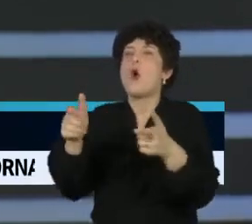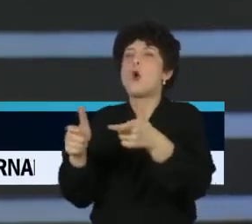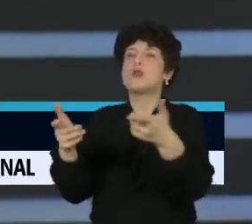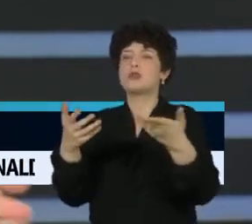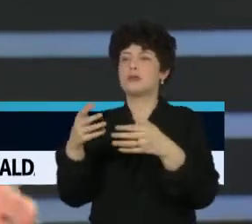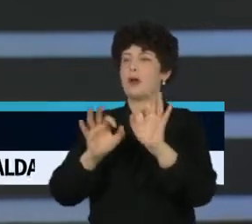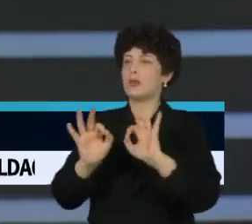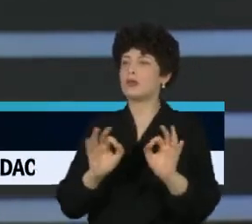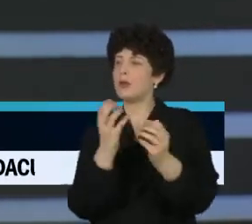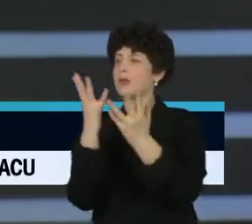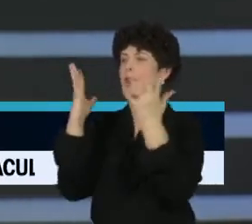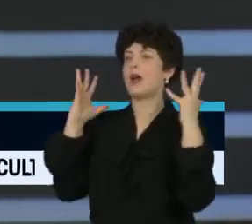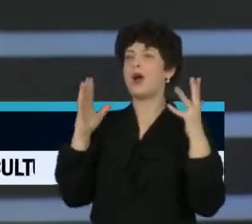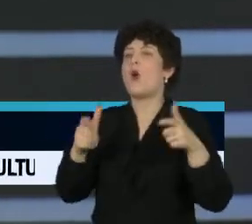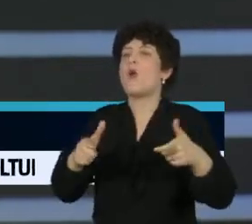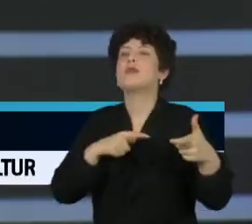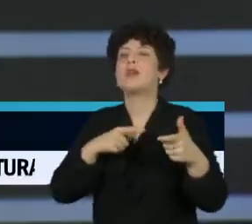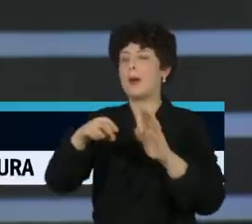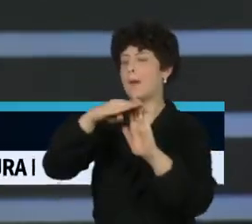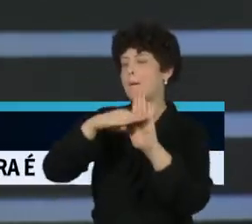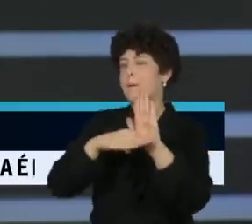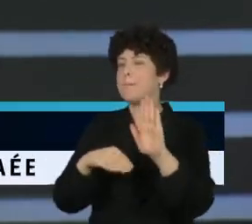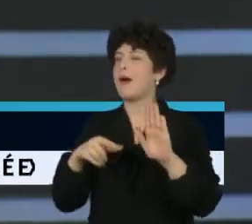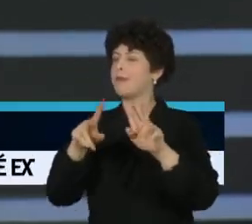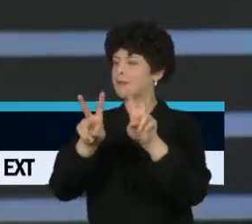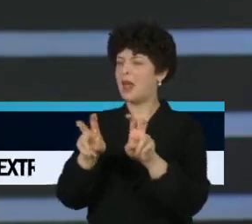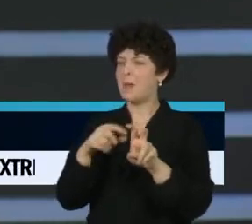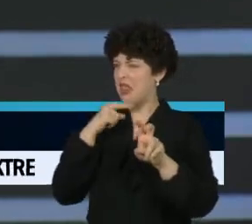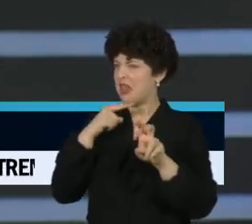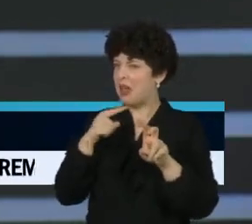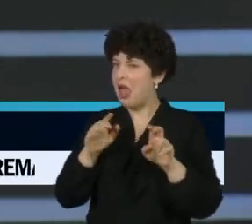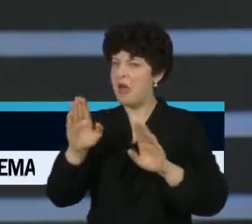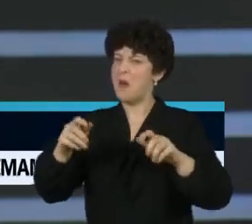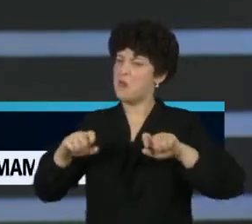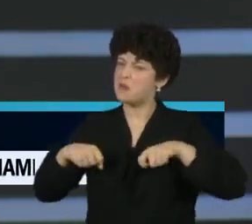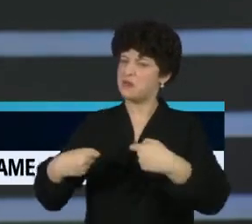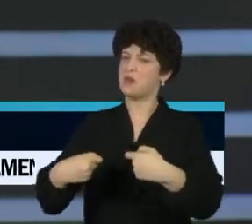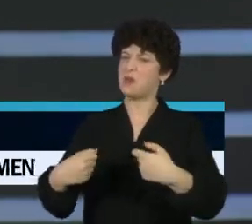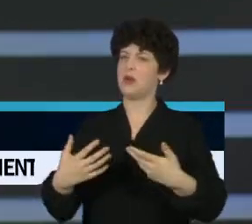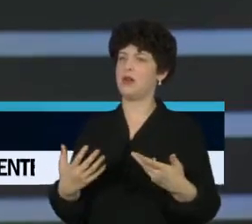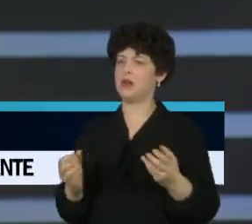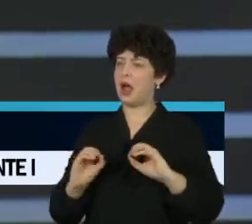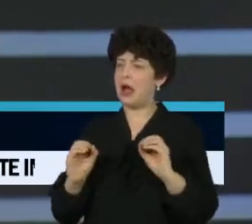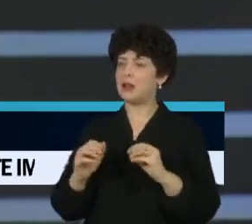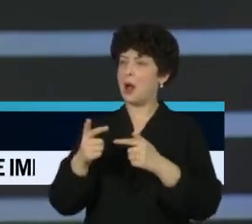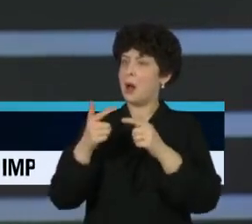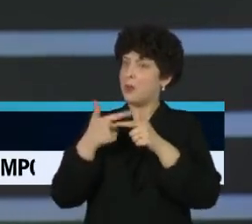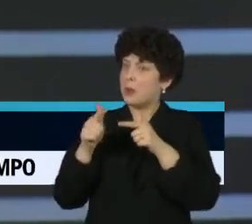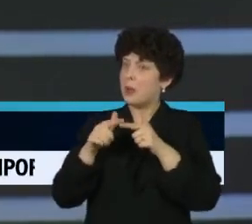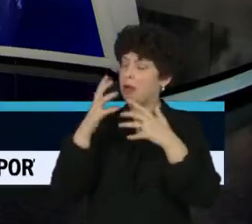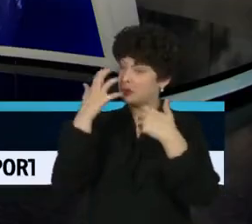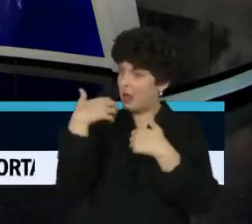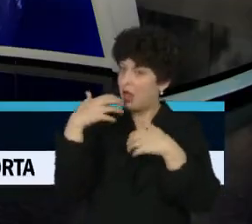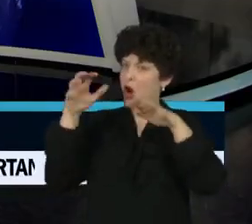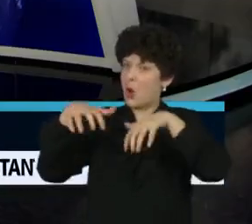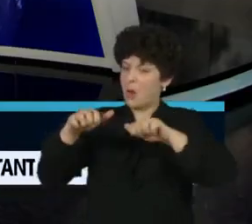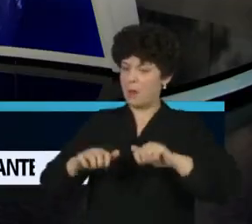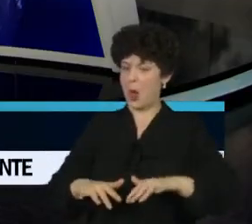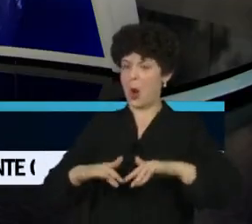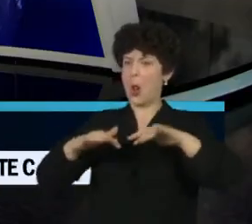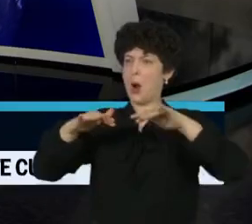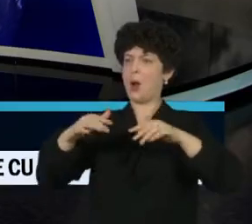país? Meio ambiente. Aonde entra o meio ambiente nessa? Ninguém está falando da questão ambiental. Trágica. O problema é que se avizinha aí, chuvas,